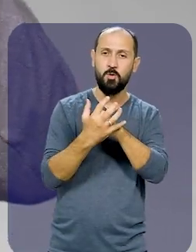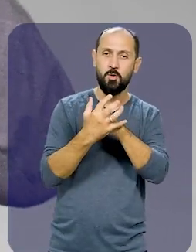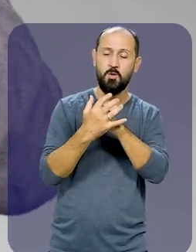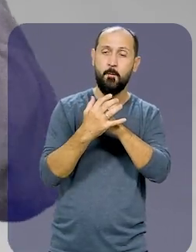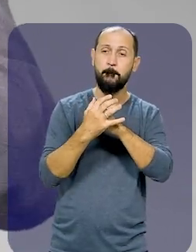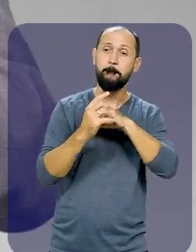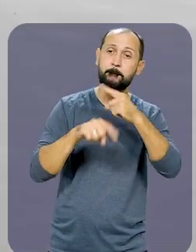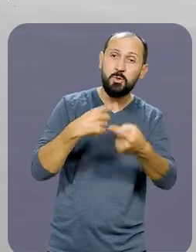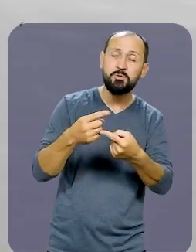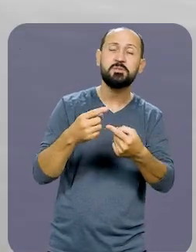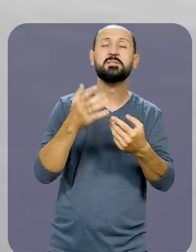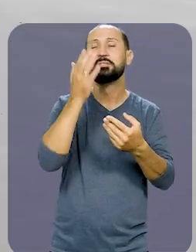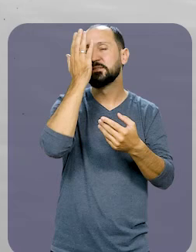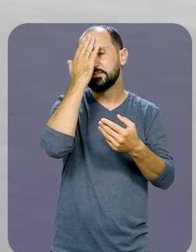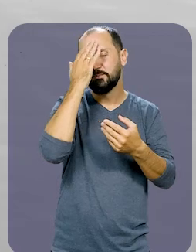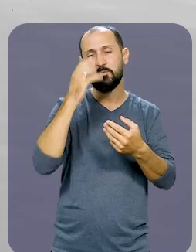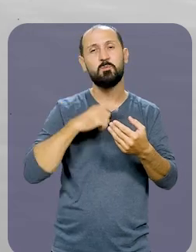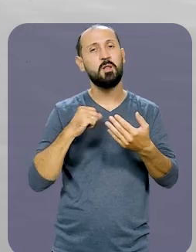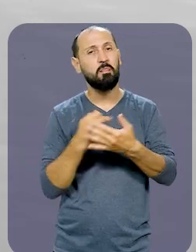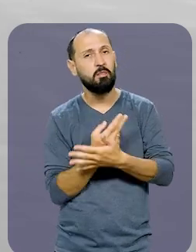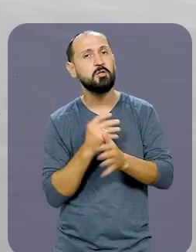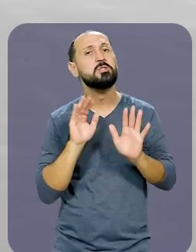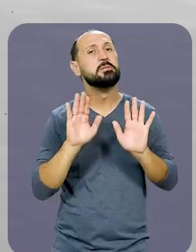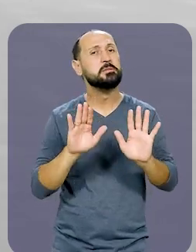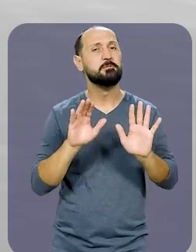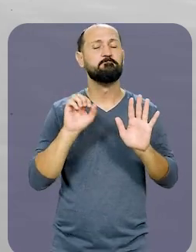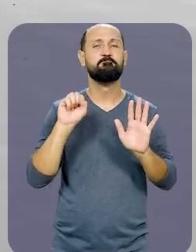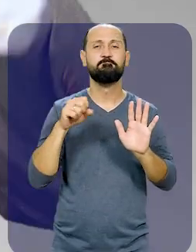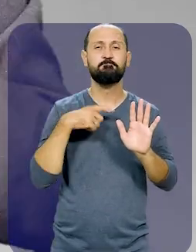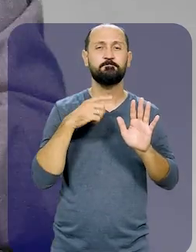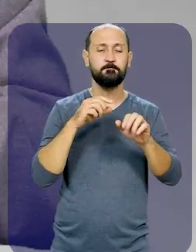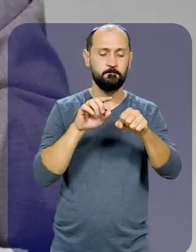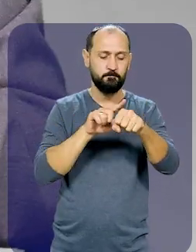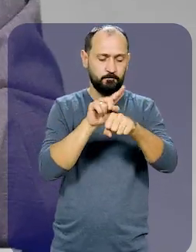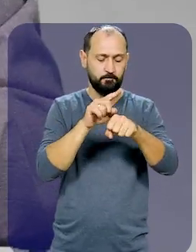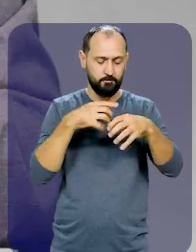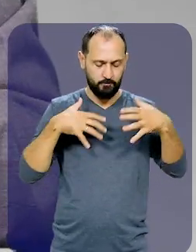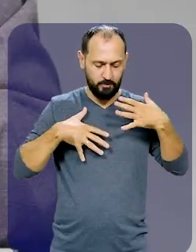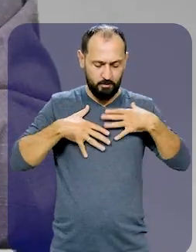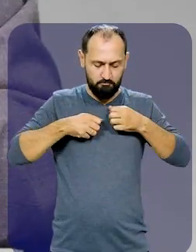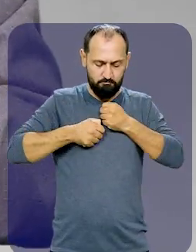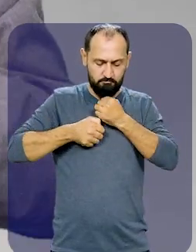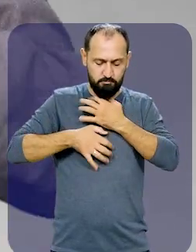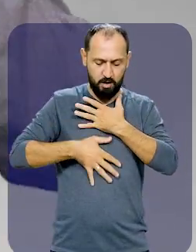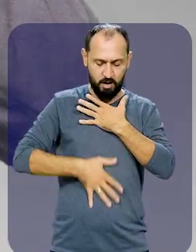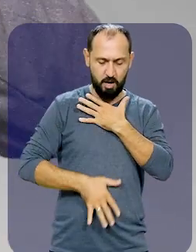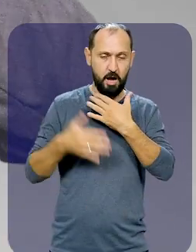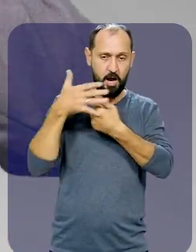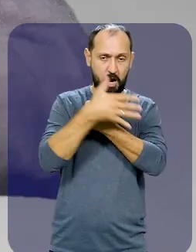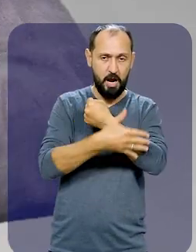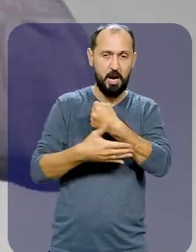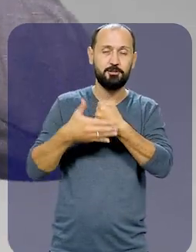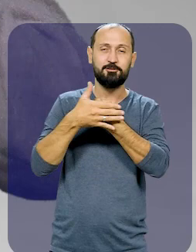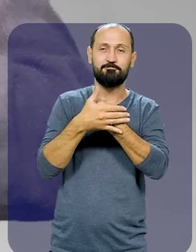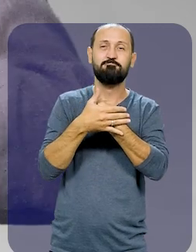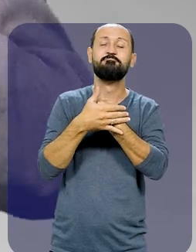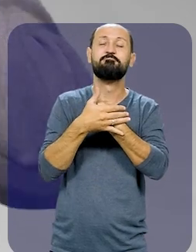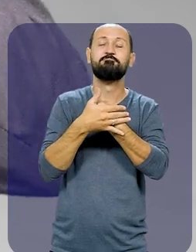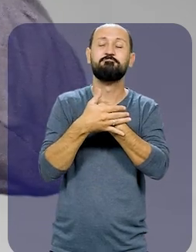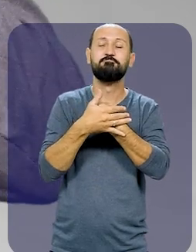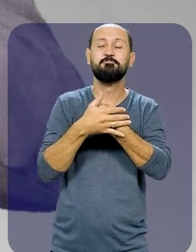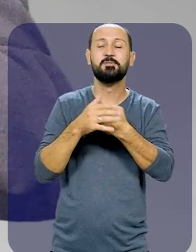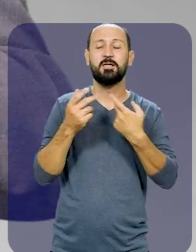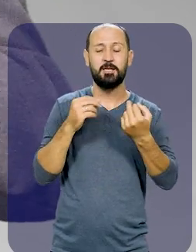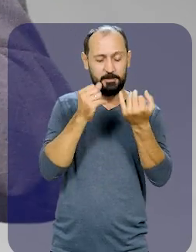sabemos como ele ocorre, ou seja, inflamação do sistema imune, e aí a endotelite,